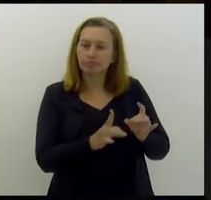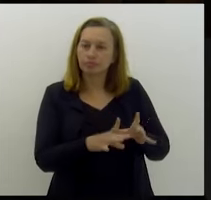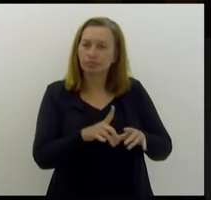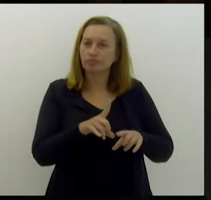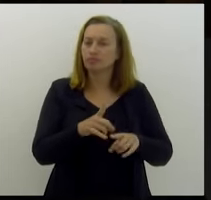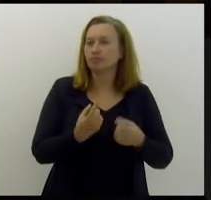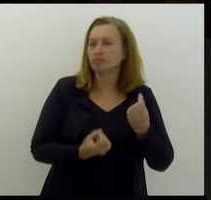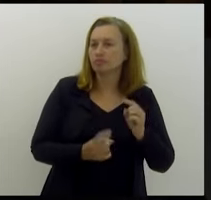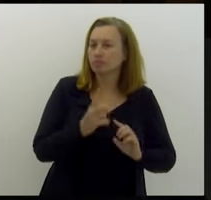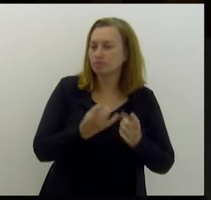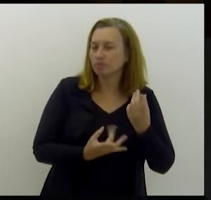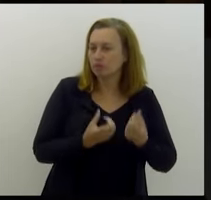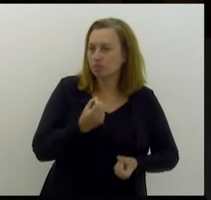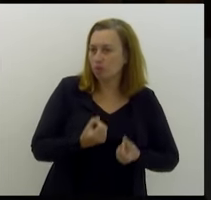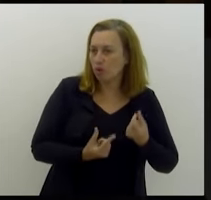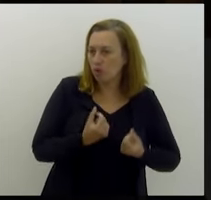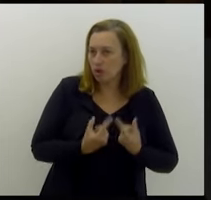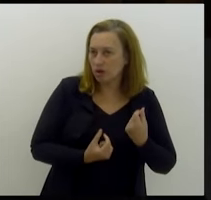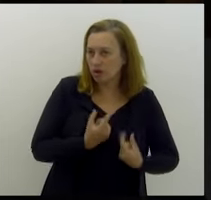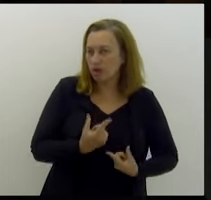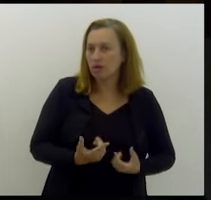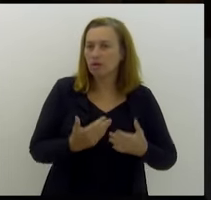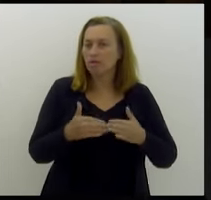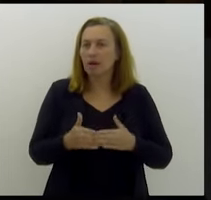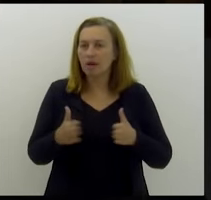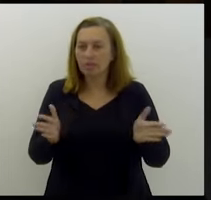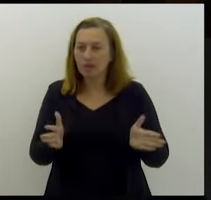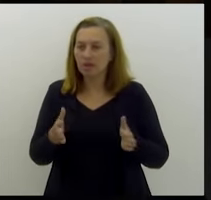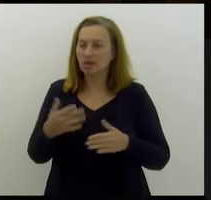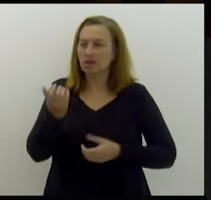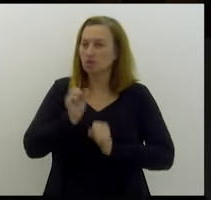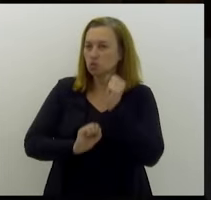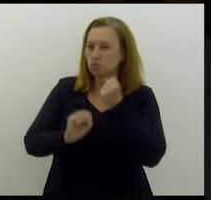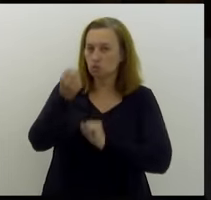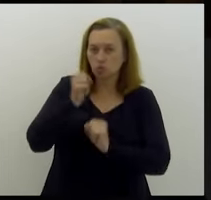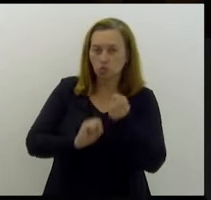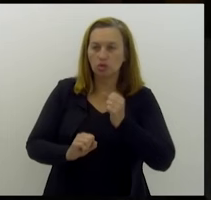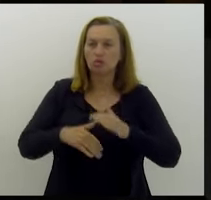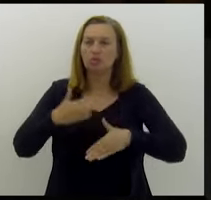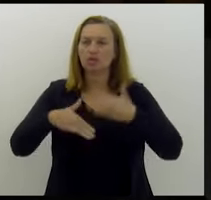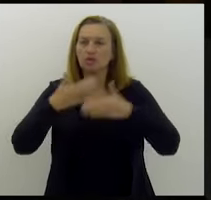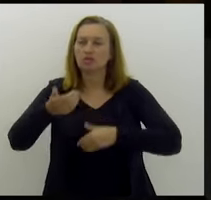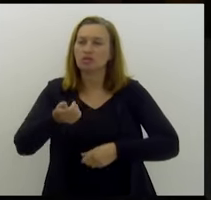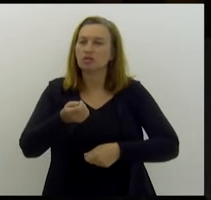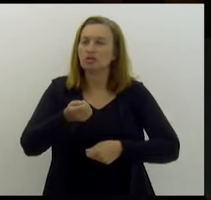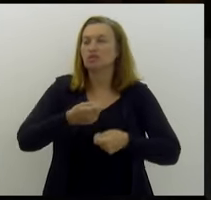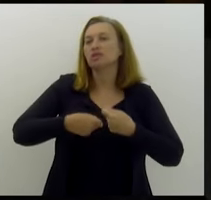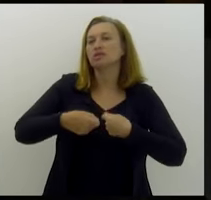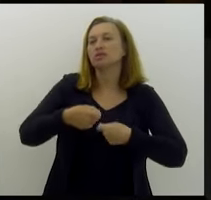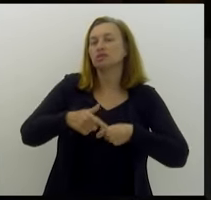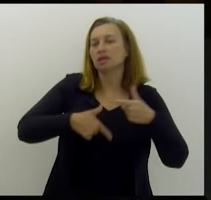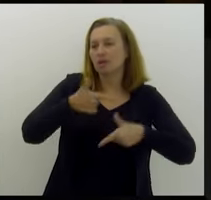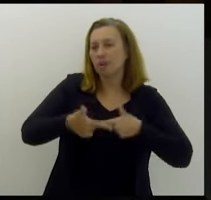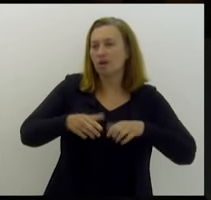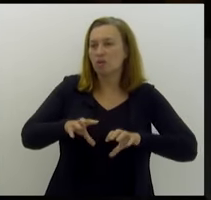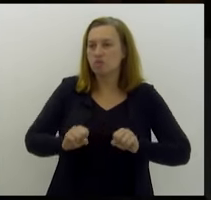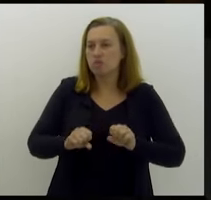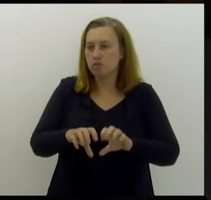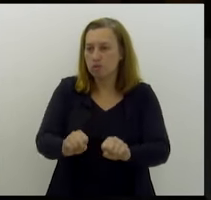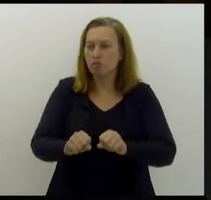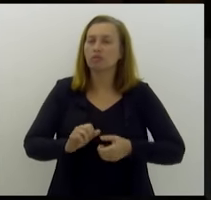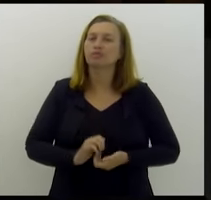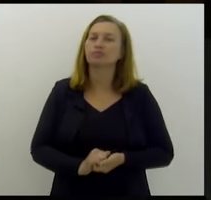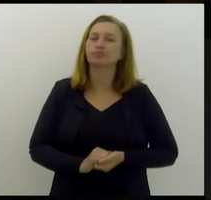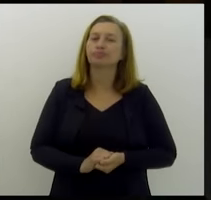pequeno comércio para abrir a sua pequena indústria para desenvolver o seu trabalho artesanal para comprar uma máquina que vai permitir processar